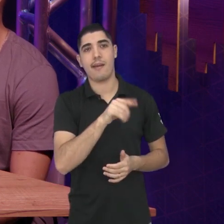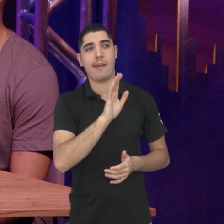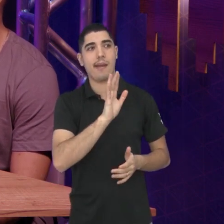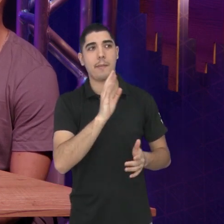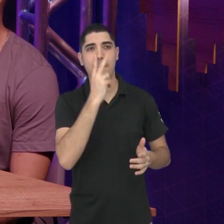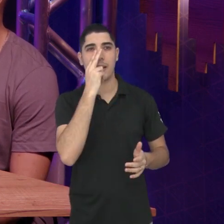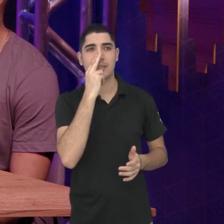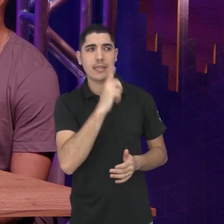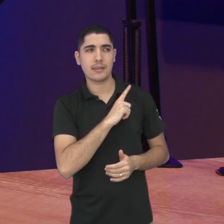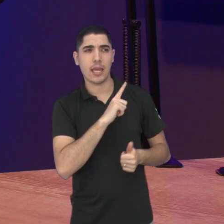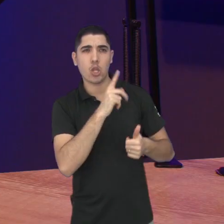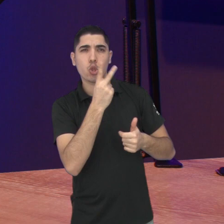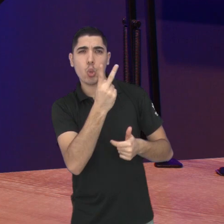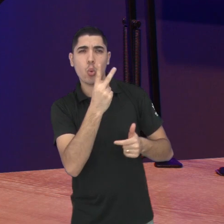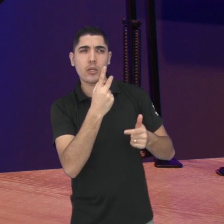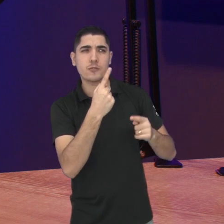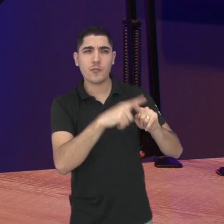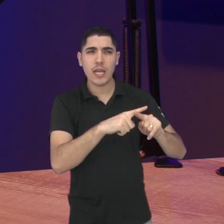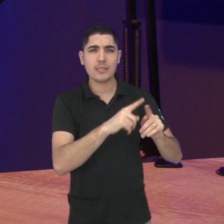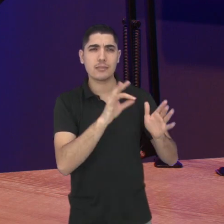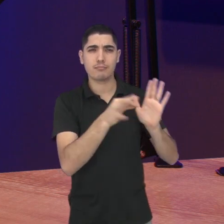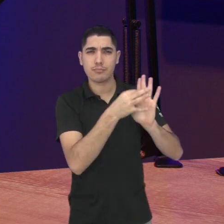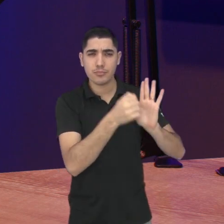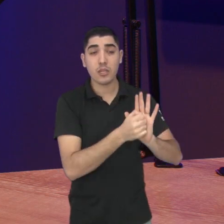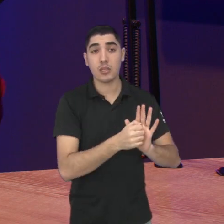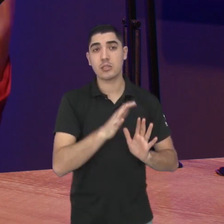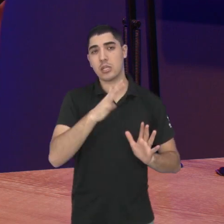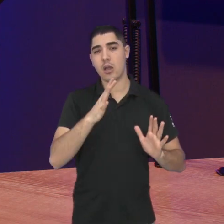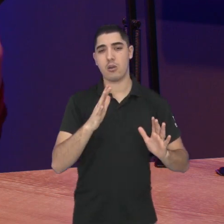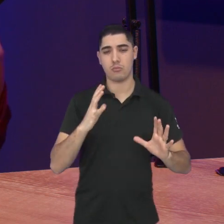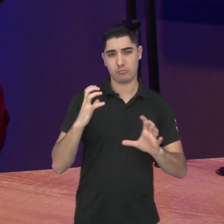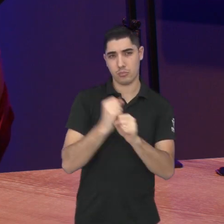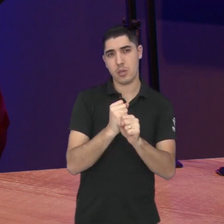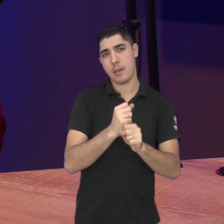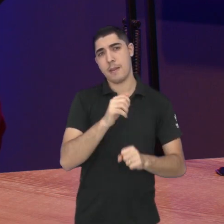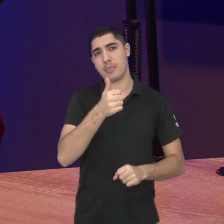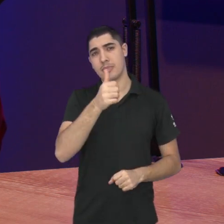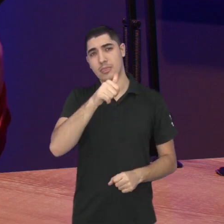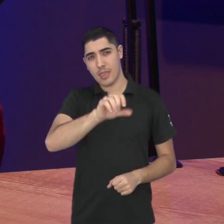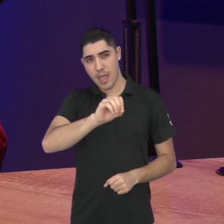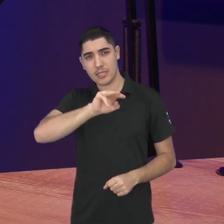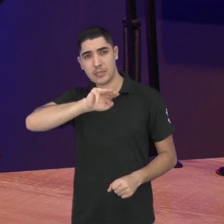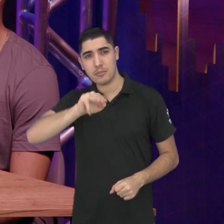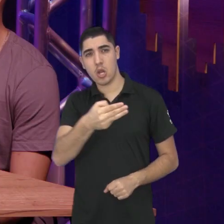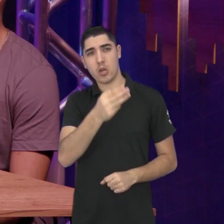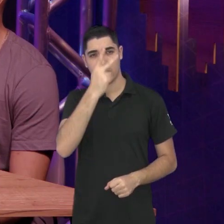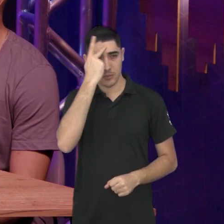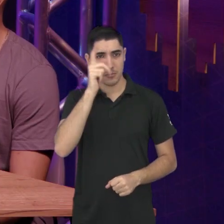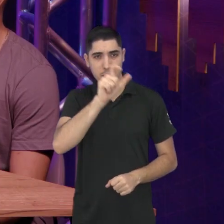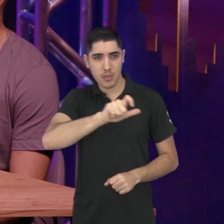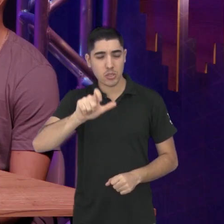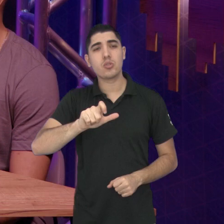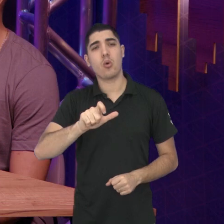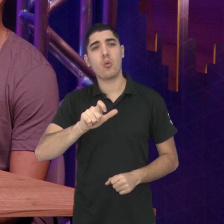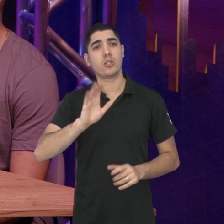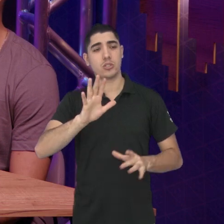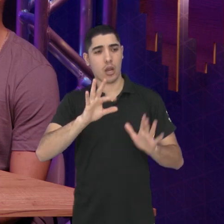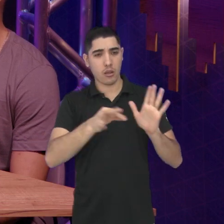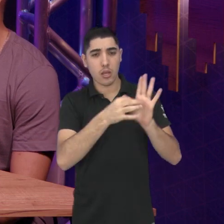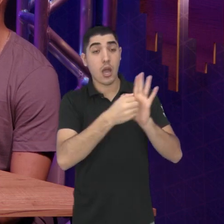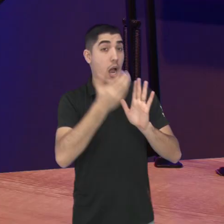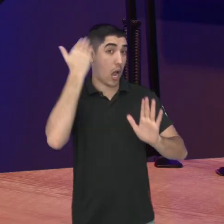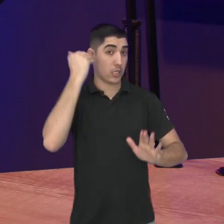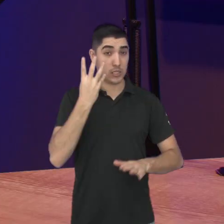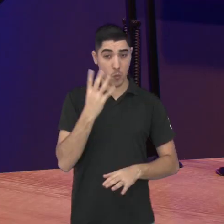explicar melhor. Nos últimos 5, 6 anos, mais 10 milhões de pessoas foram registrados nesse número. Então assim, antes era tipo